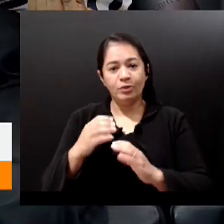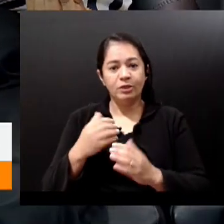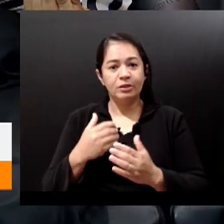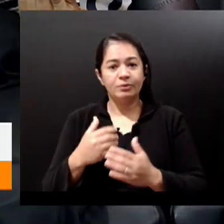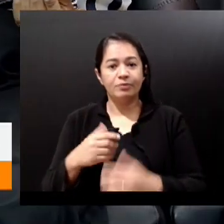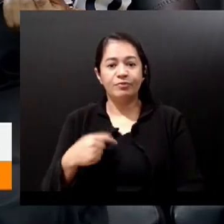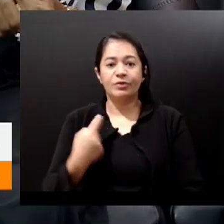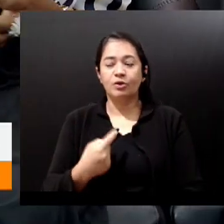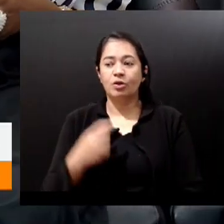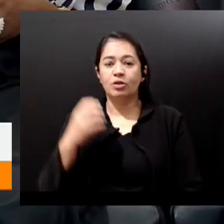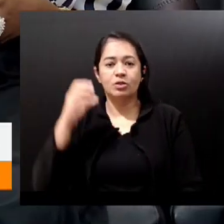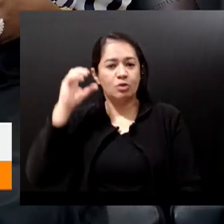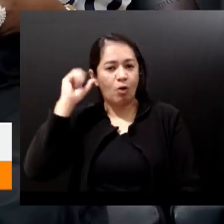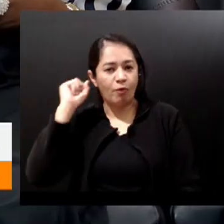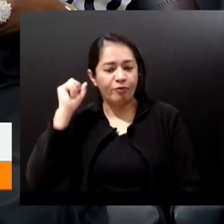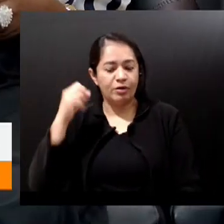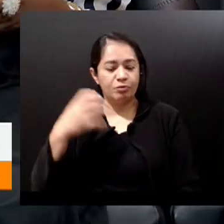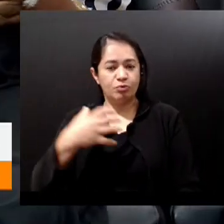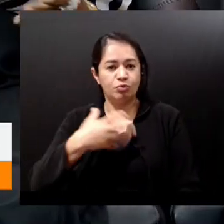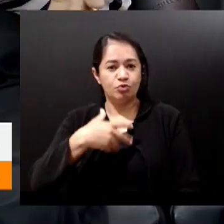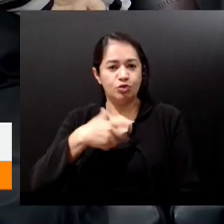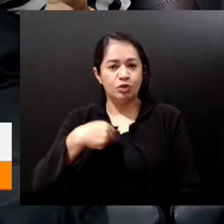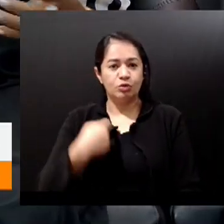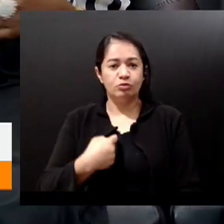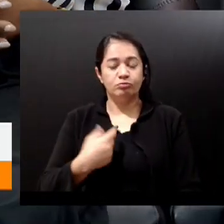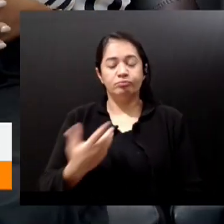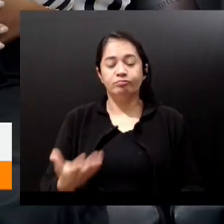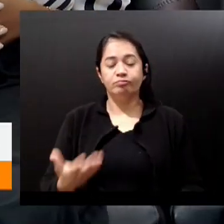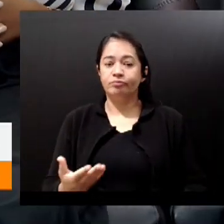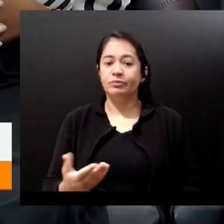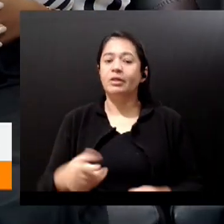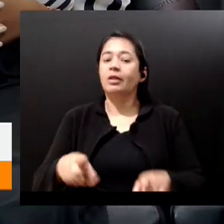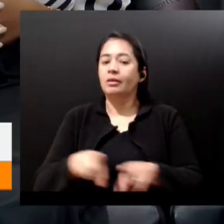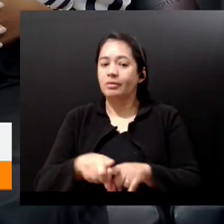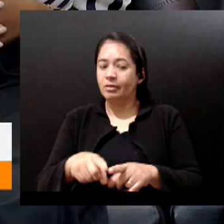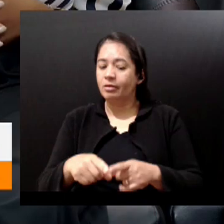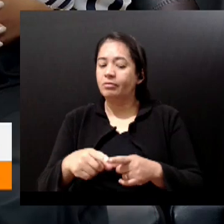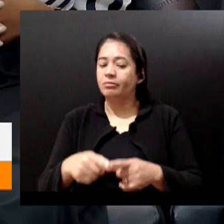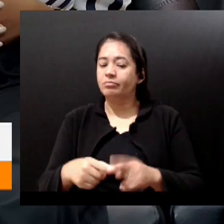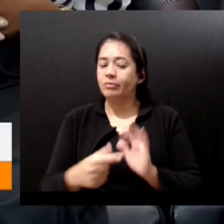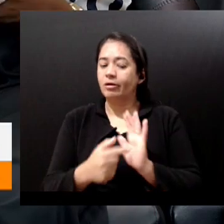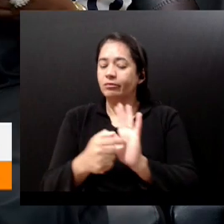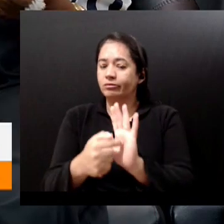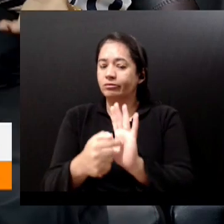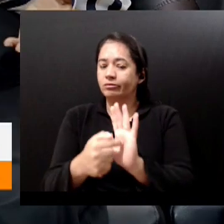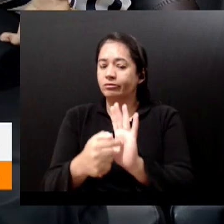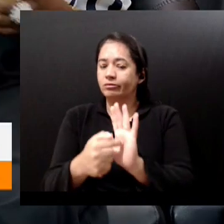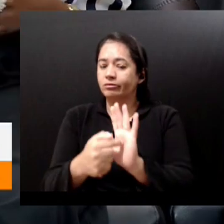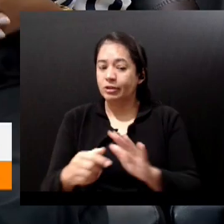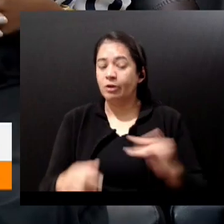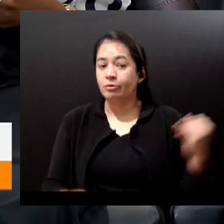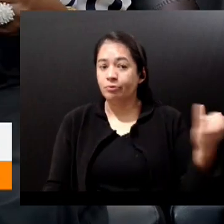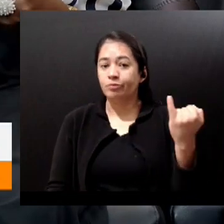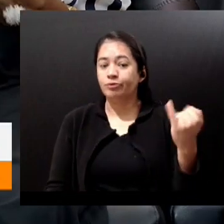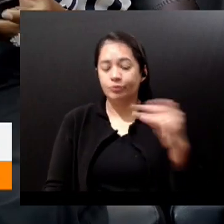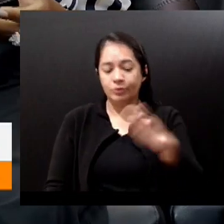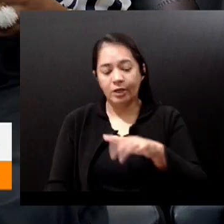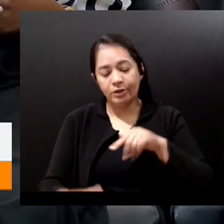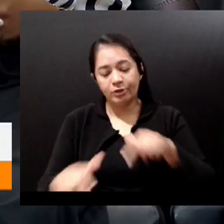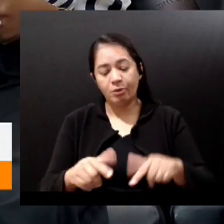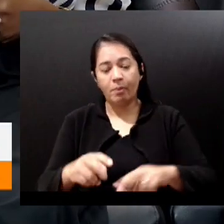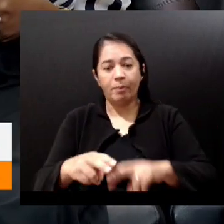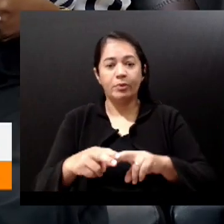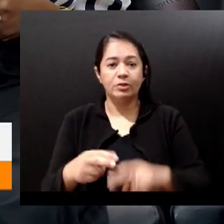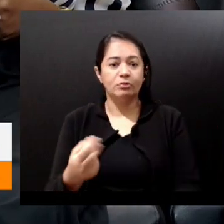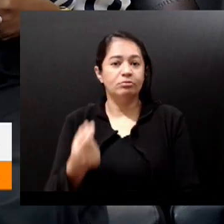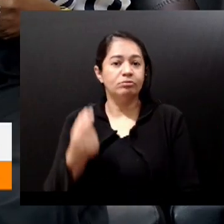como a gente se comporta também, né, passa uma mensagem muito importante no ambiente de trabalho. Então, o fone de ouvido pode ser que,